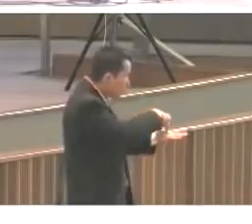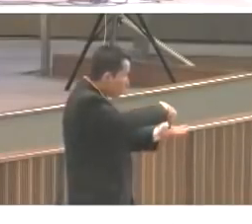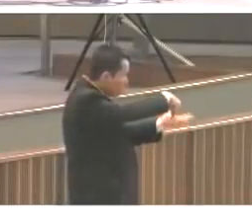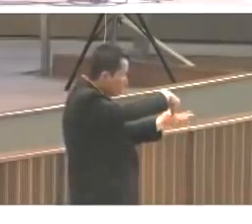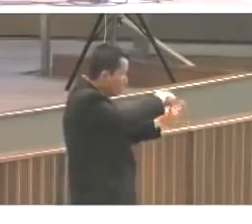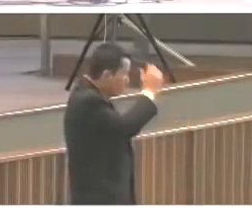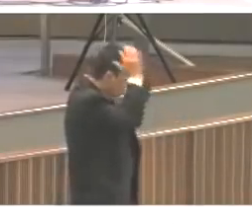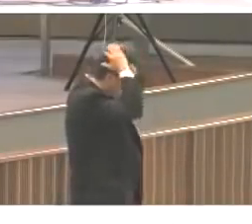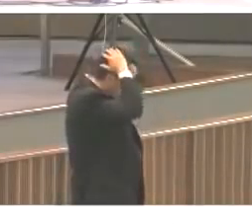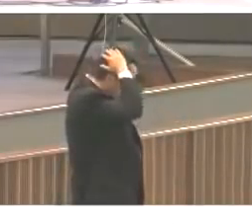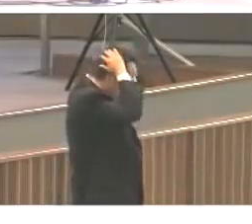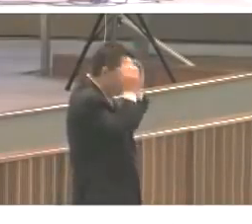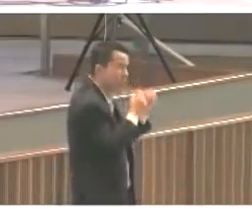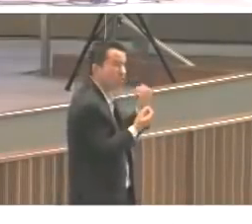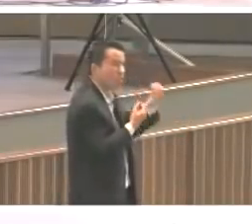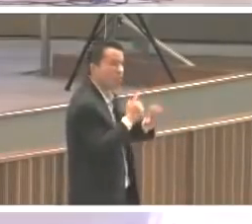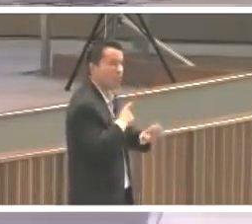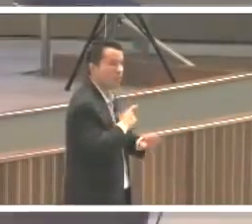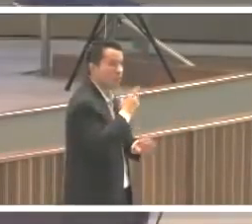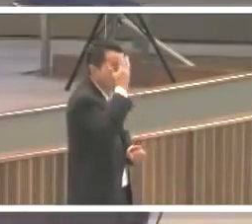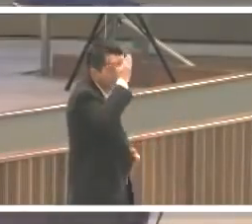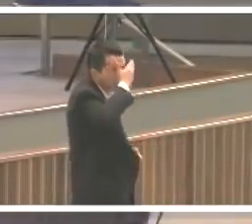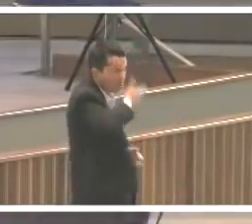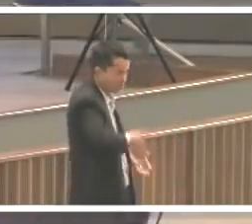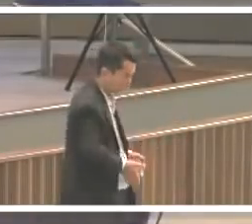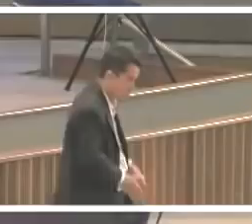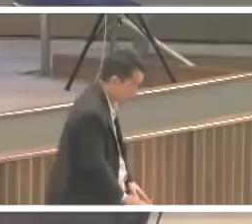Que um cego de nascença não enxergou?